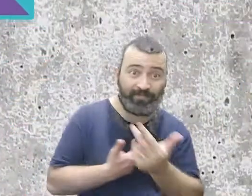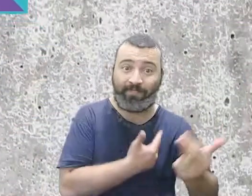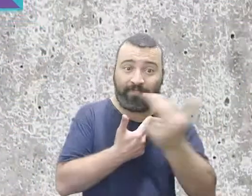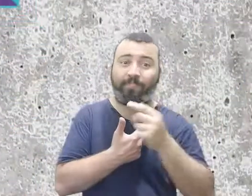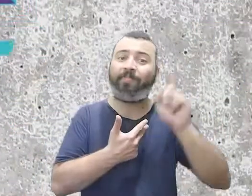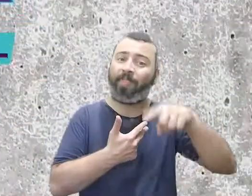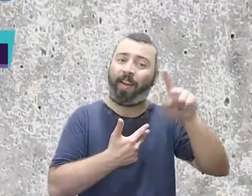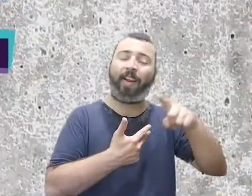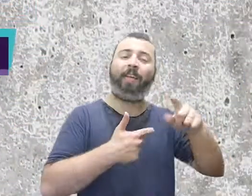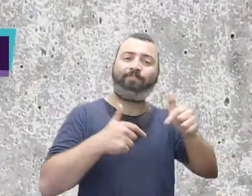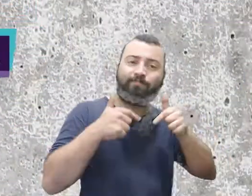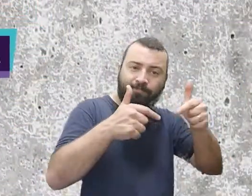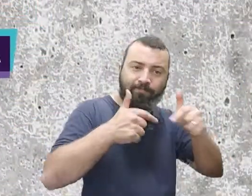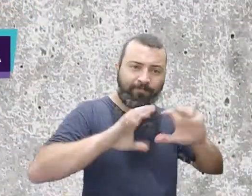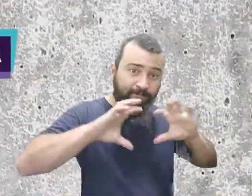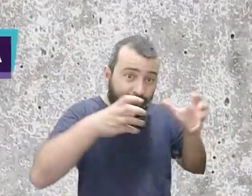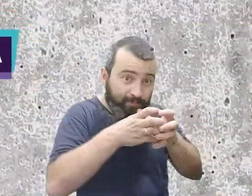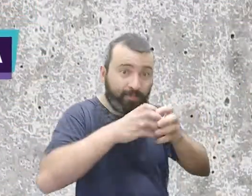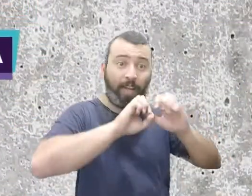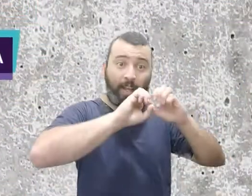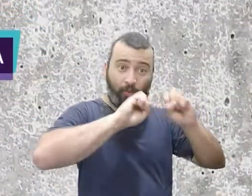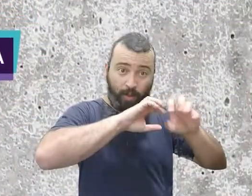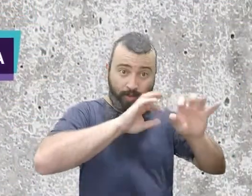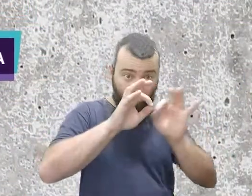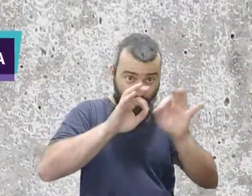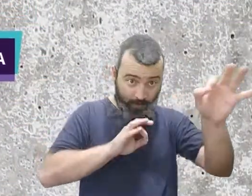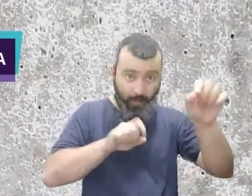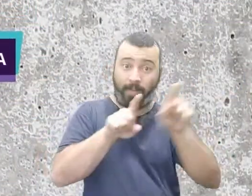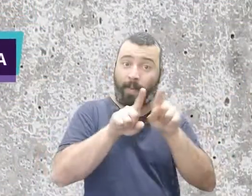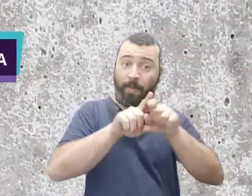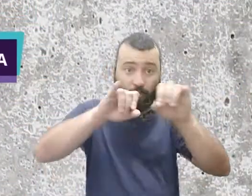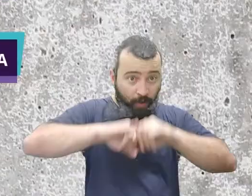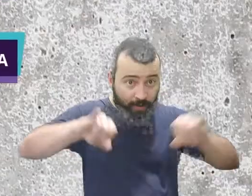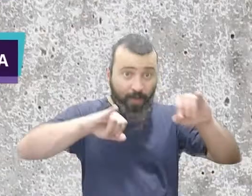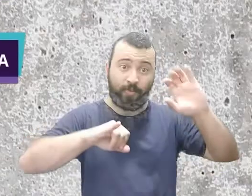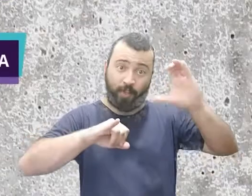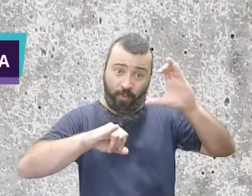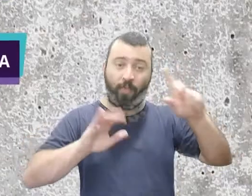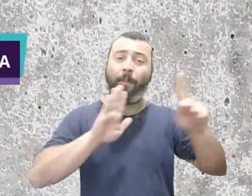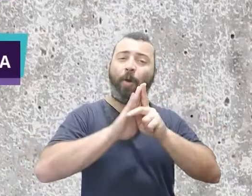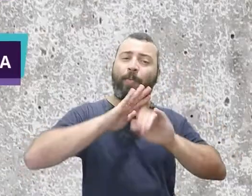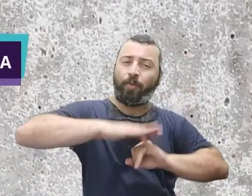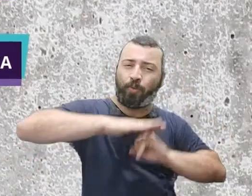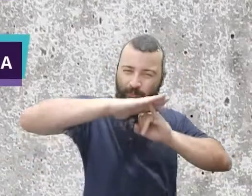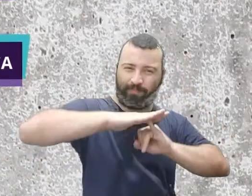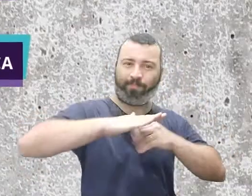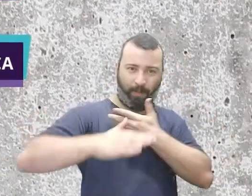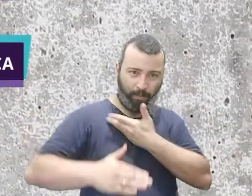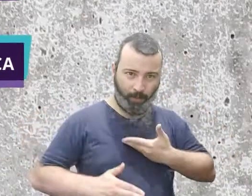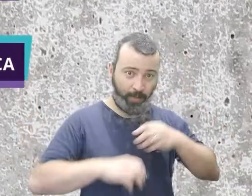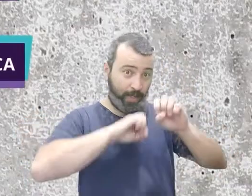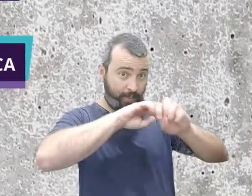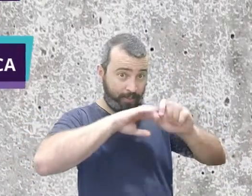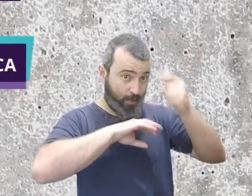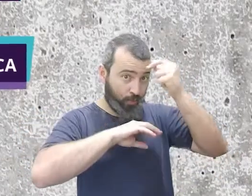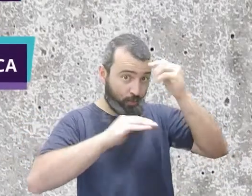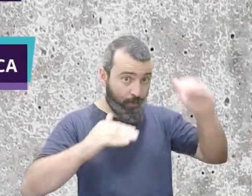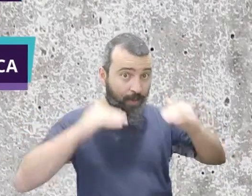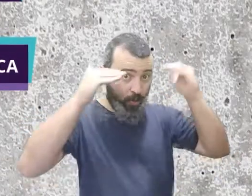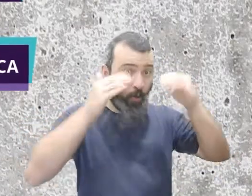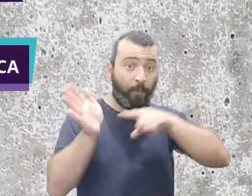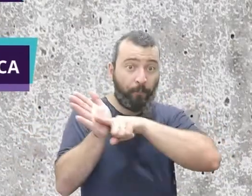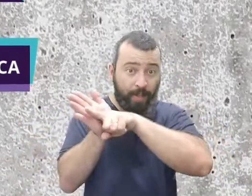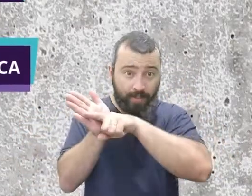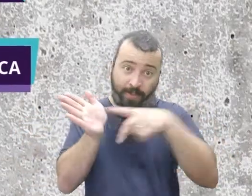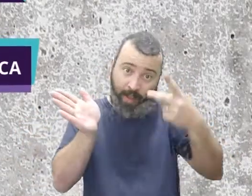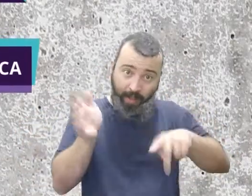Saber Comum, uma iniciativa conjunta de educação à distância e divulgação científica das instituições públicas de ensino superior